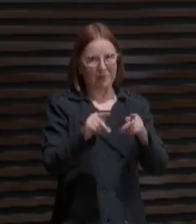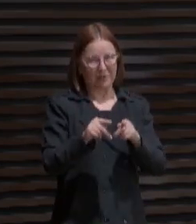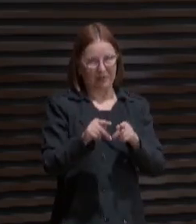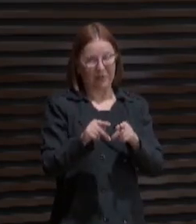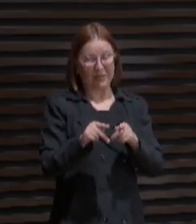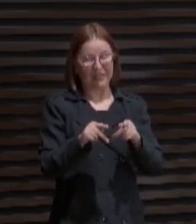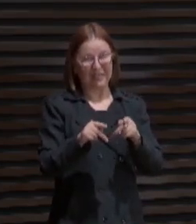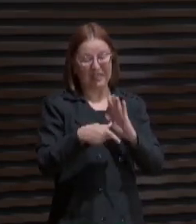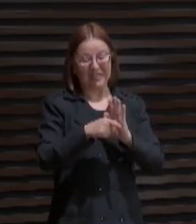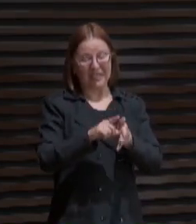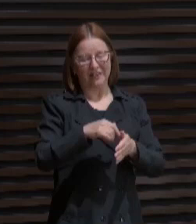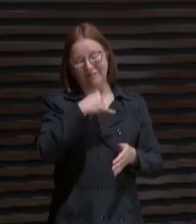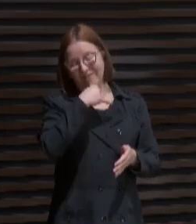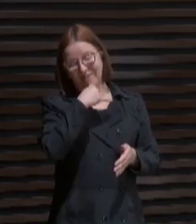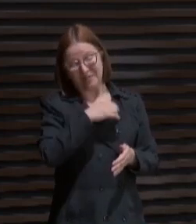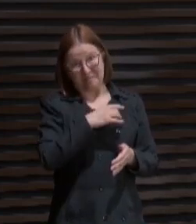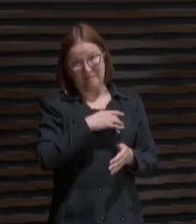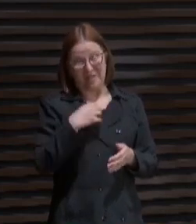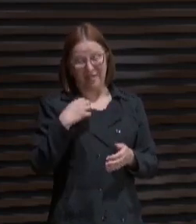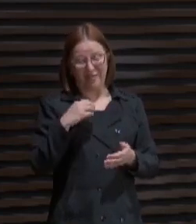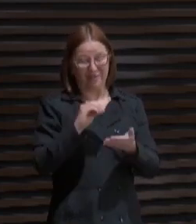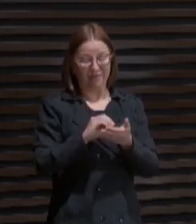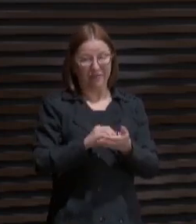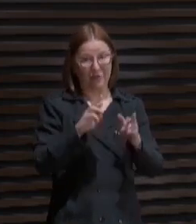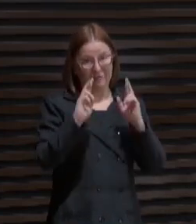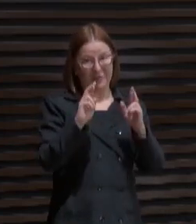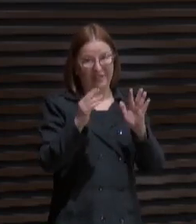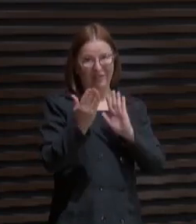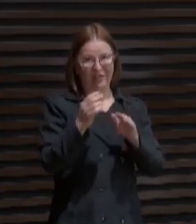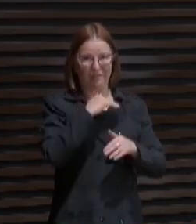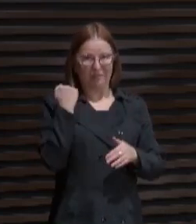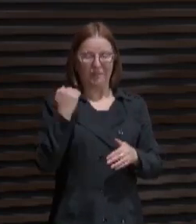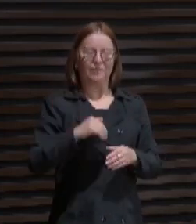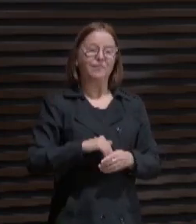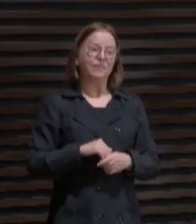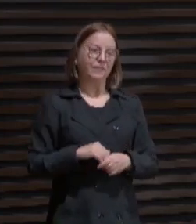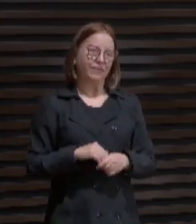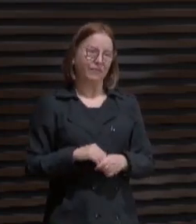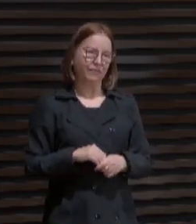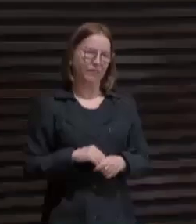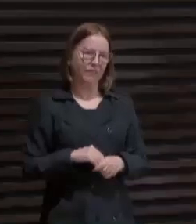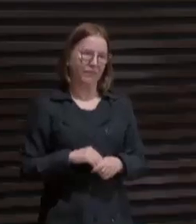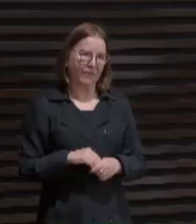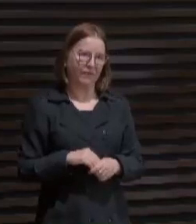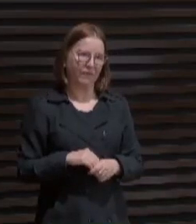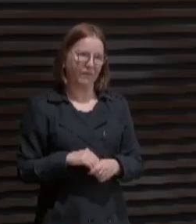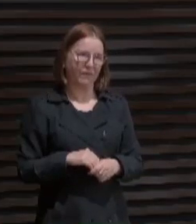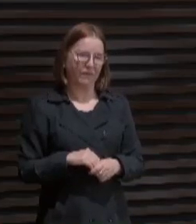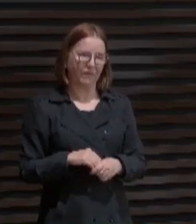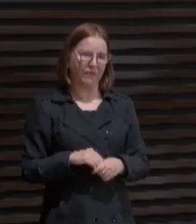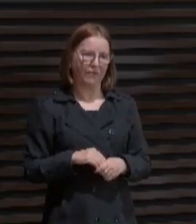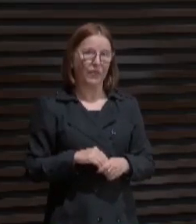tristeza, medo e desesperança diante da morte. Como a palavra do